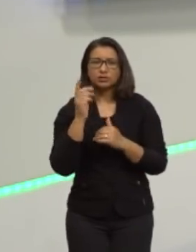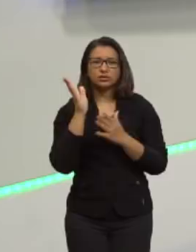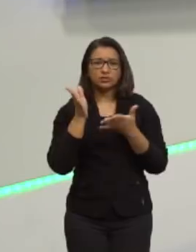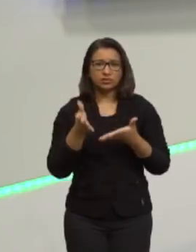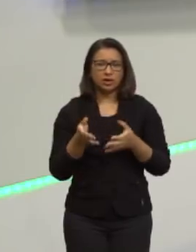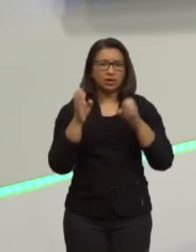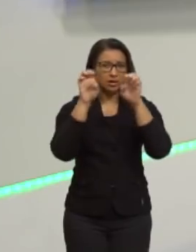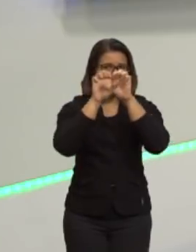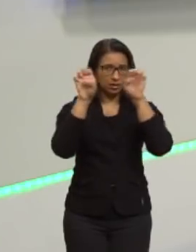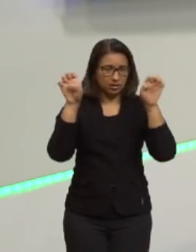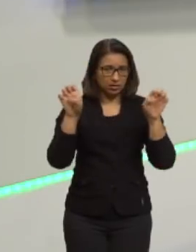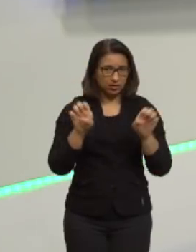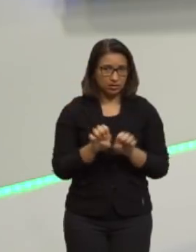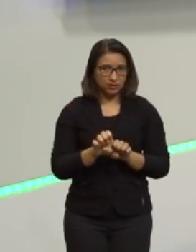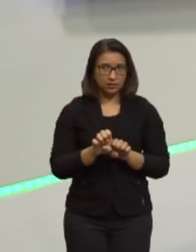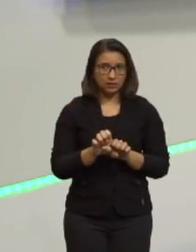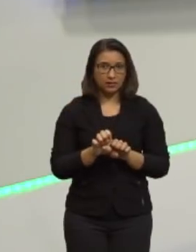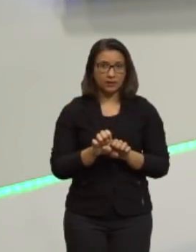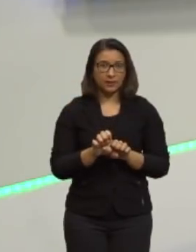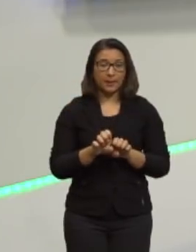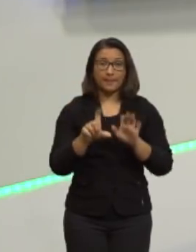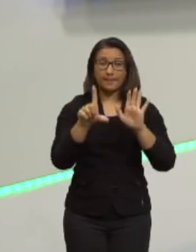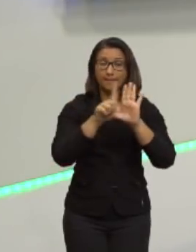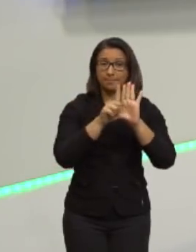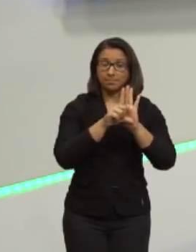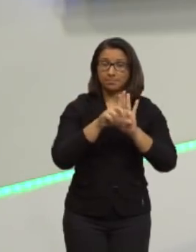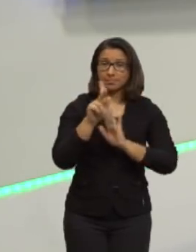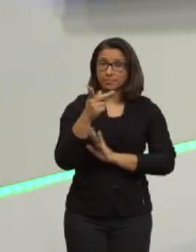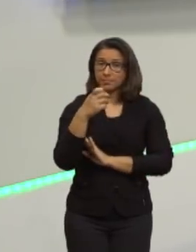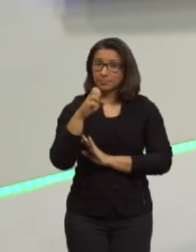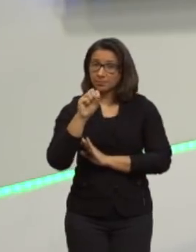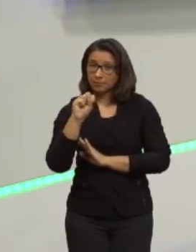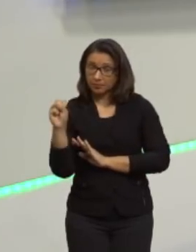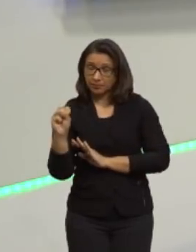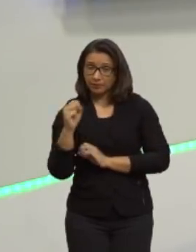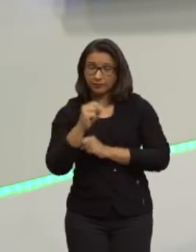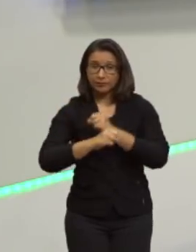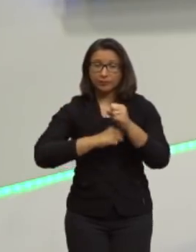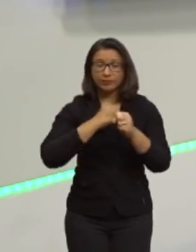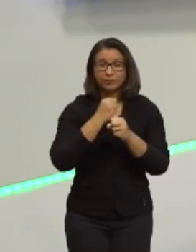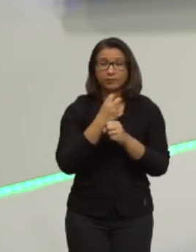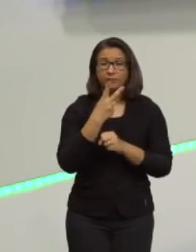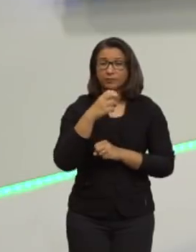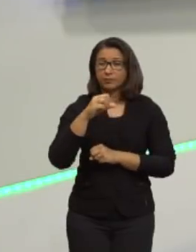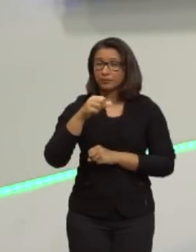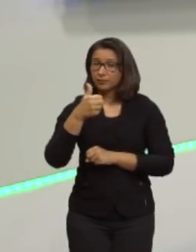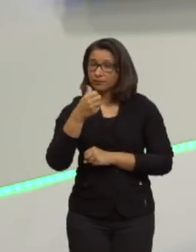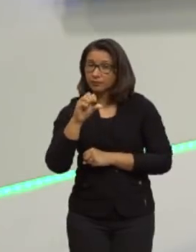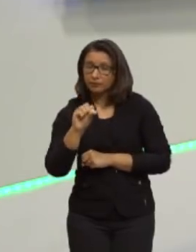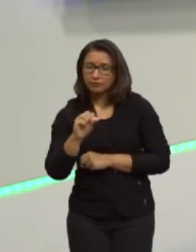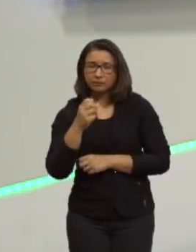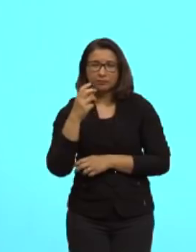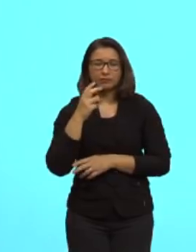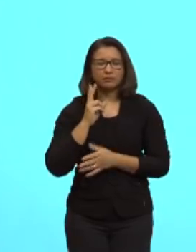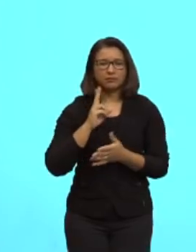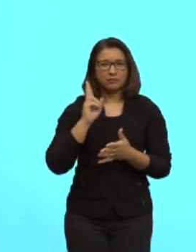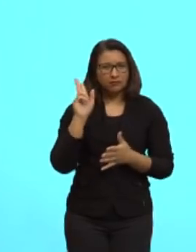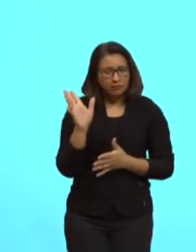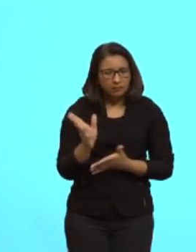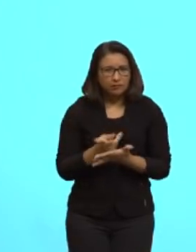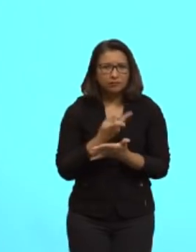equação de rede celpa uma lei de resto no elenco 2019 é muito corriqueiro isso